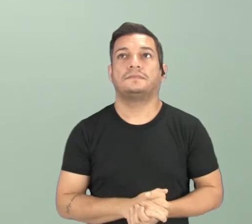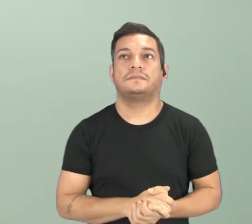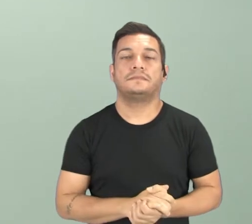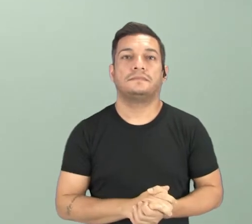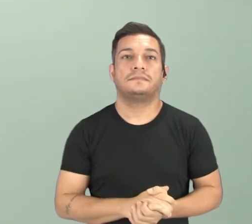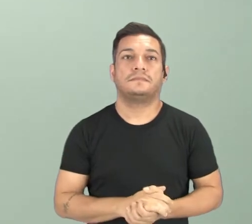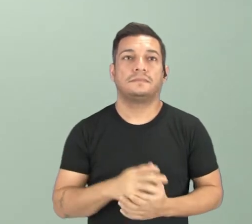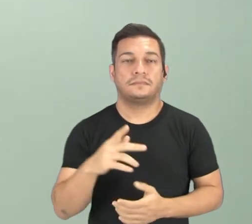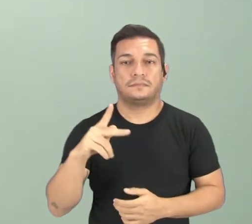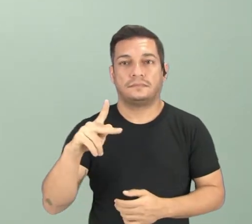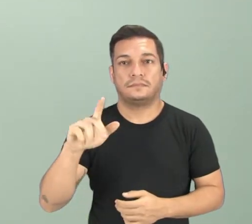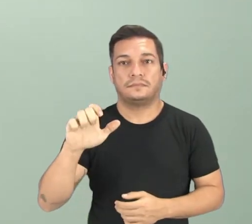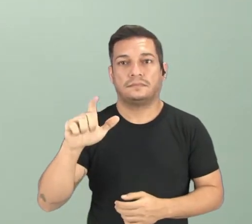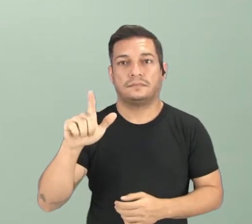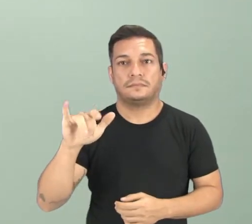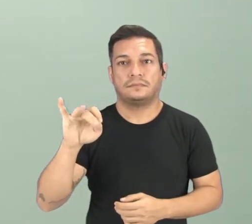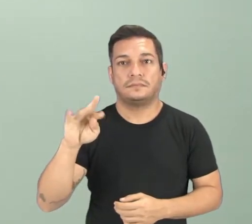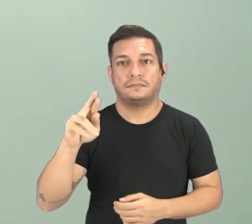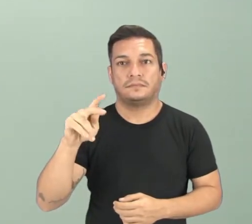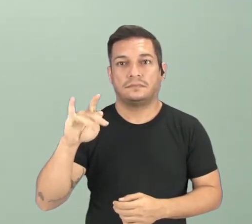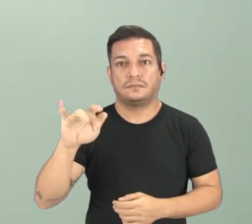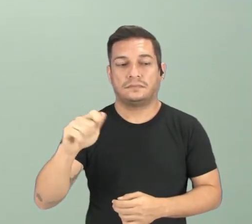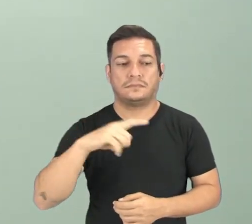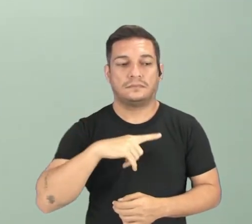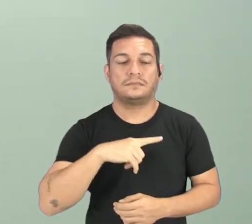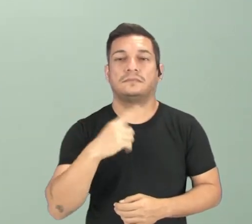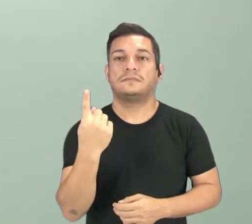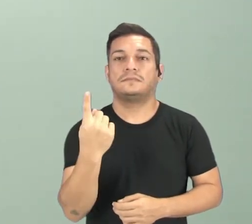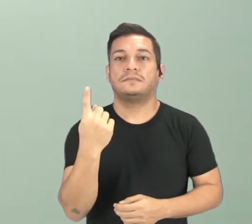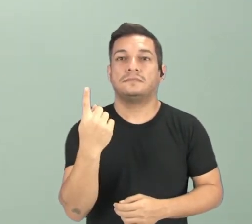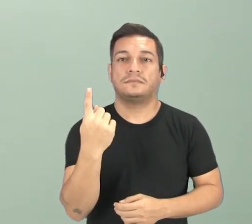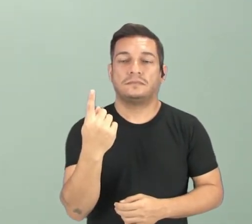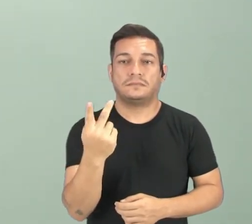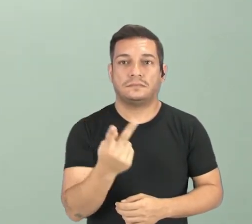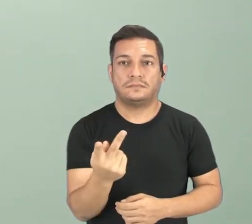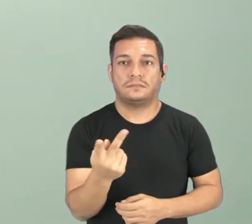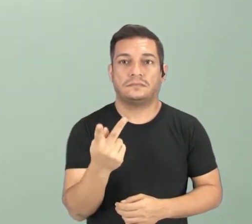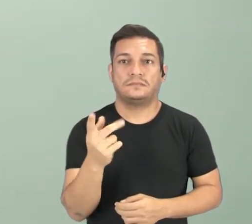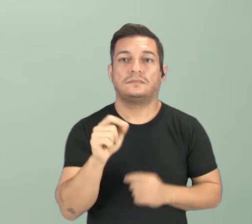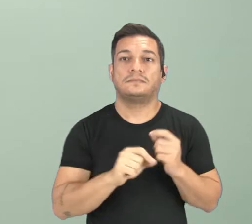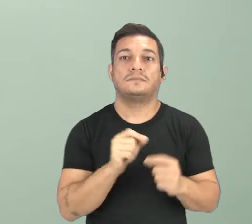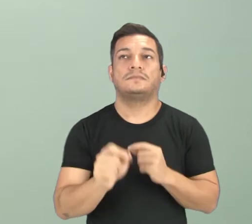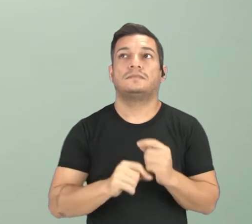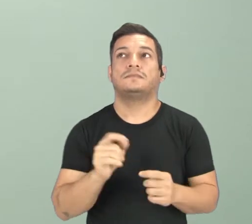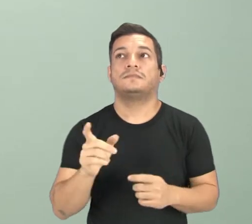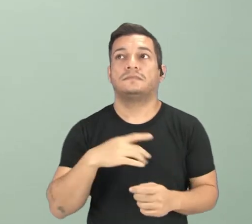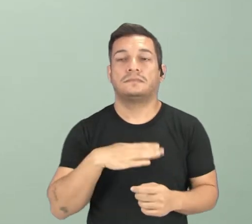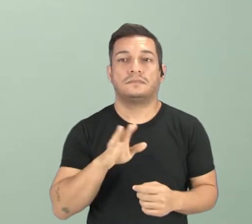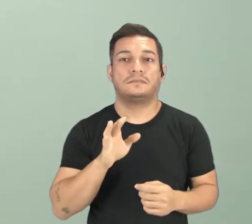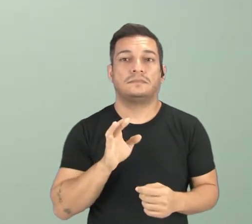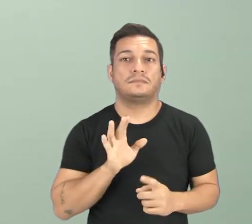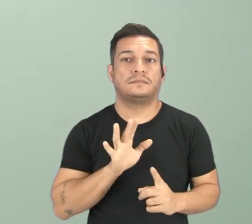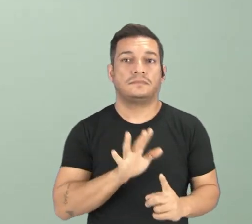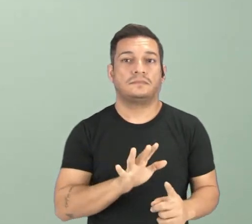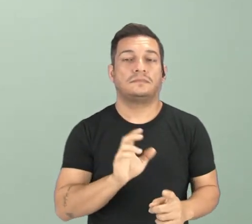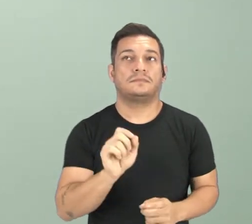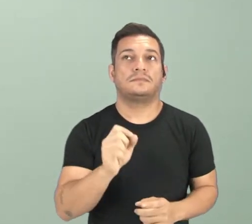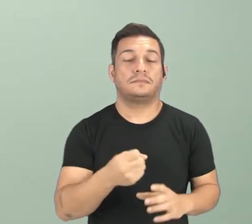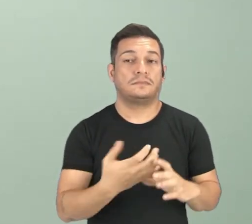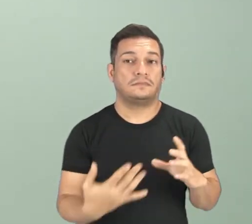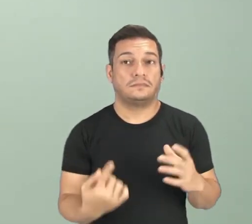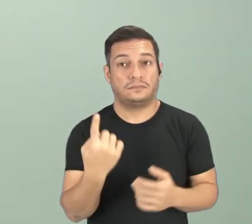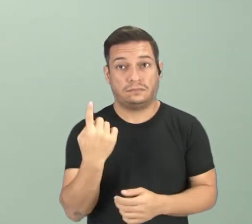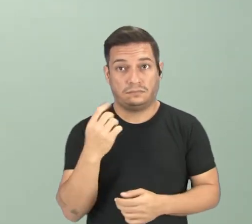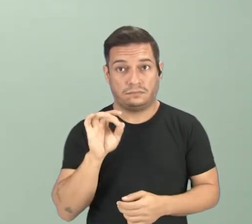na pleiotropia, eu vou ter um desses pares influenciando em uma apenas